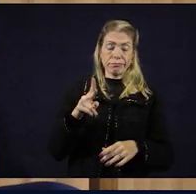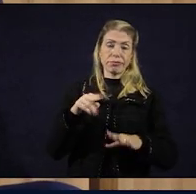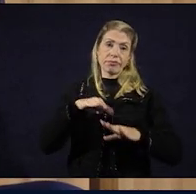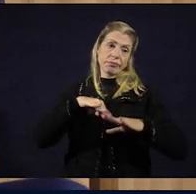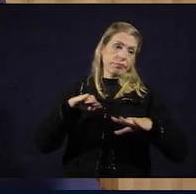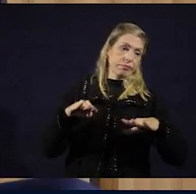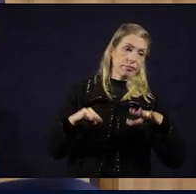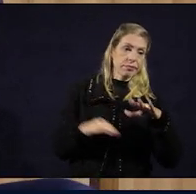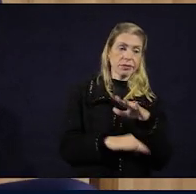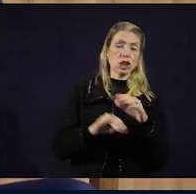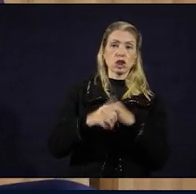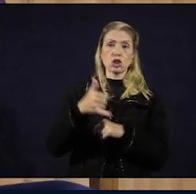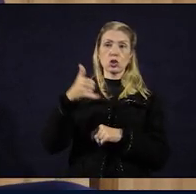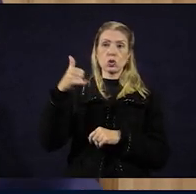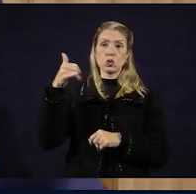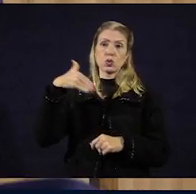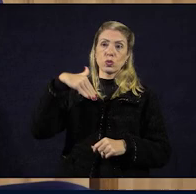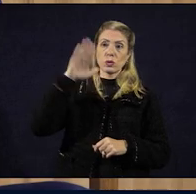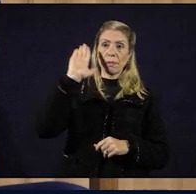taxa de juros